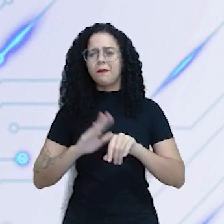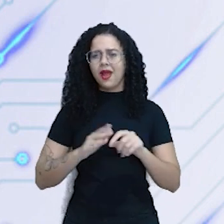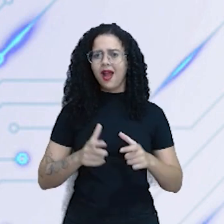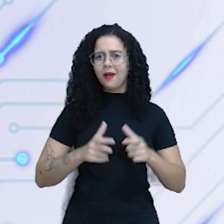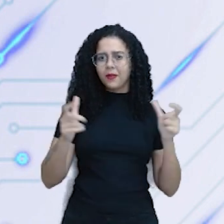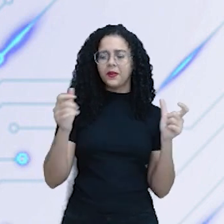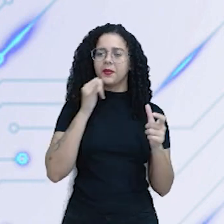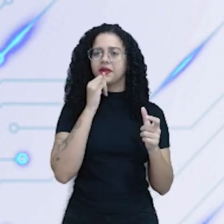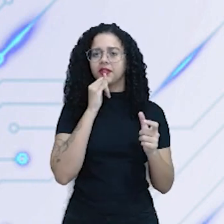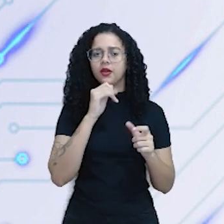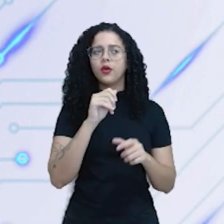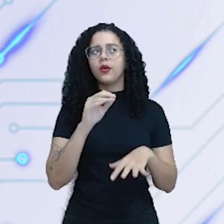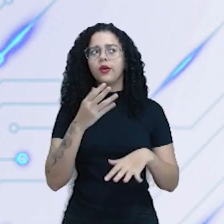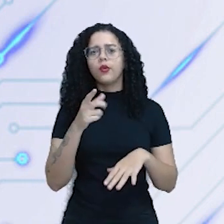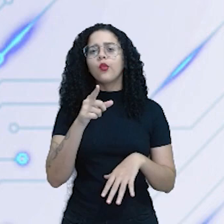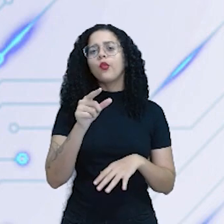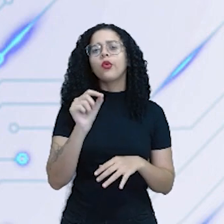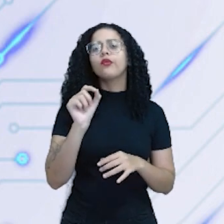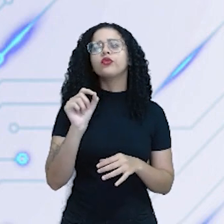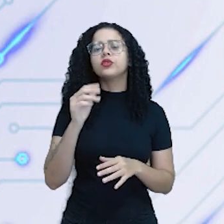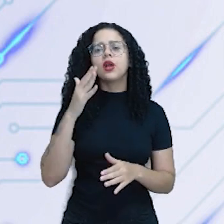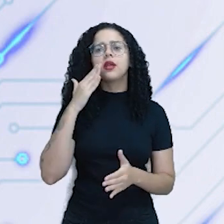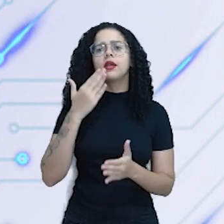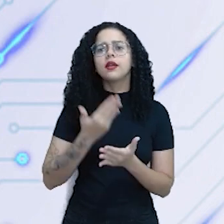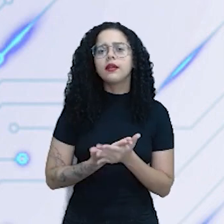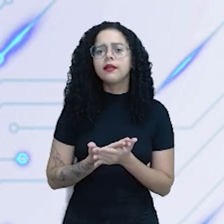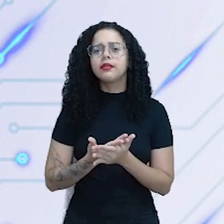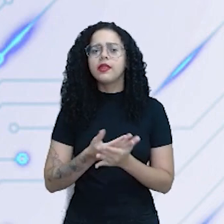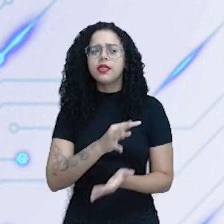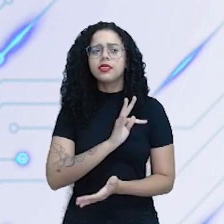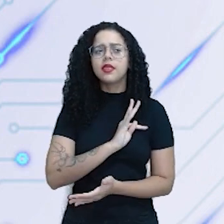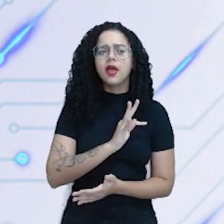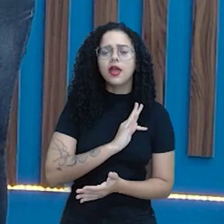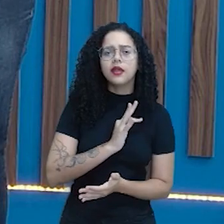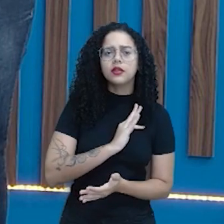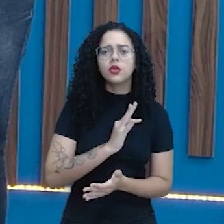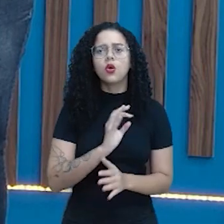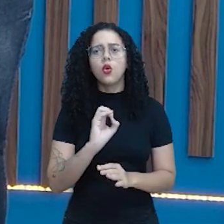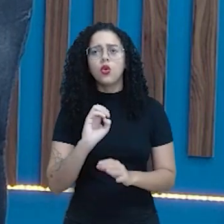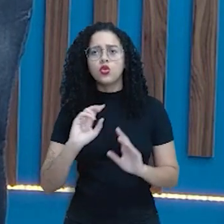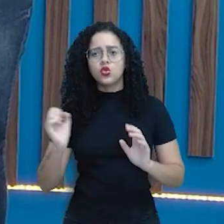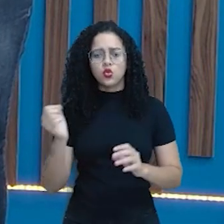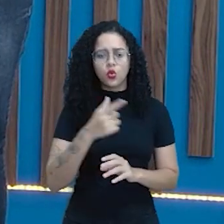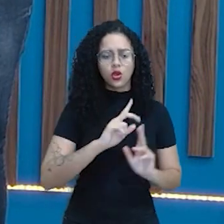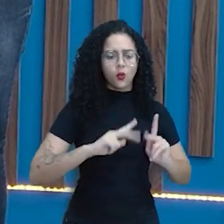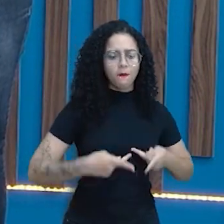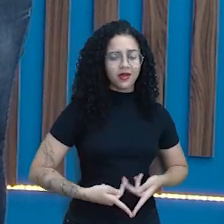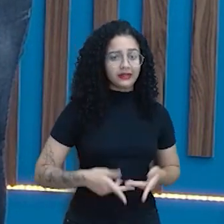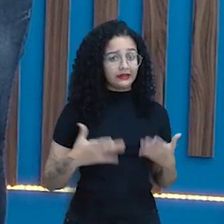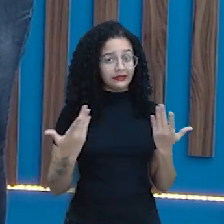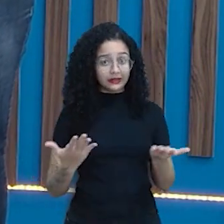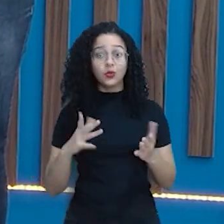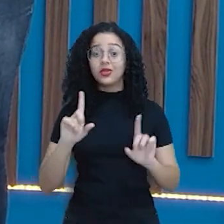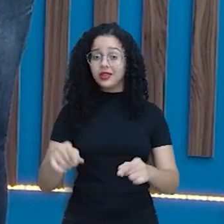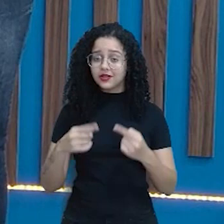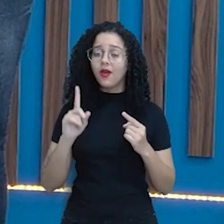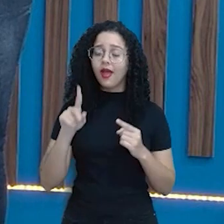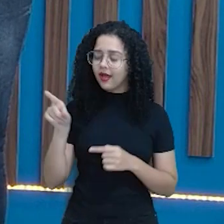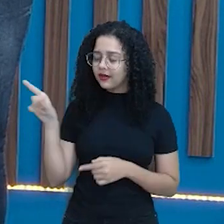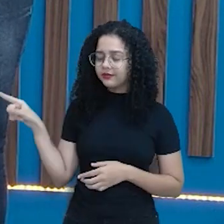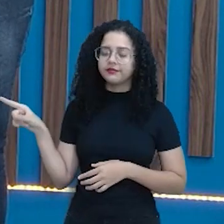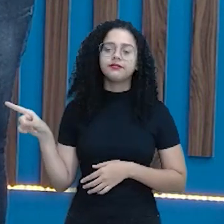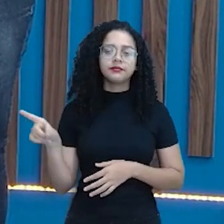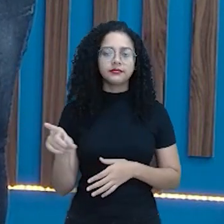estudantes acreditam que é melhor a técnica do que o humano. Os estudantes de vocês, tá? Então, o desafio é esse. Vocês vão